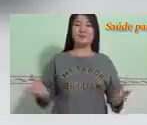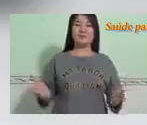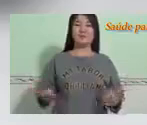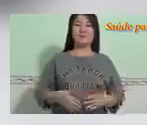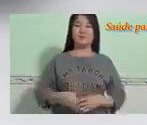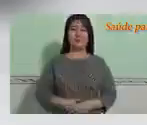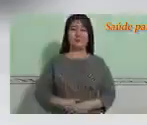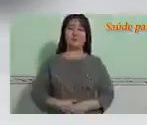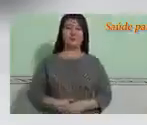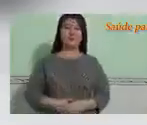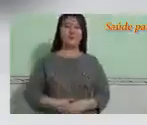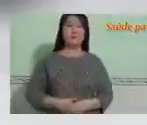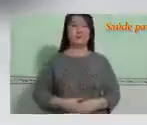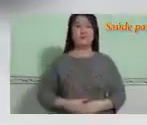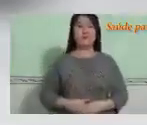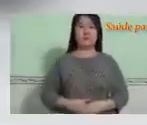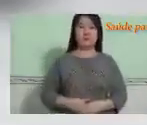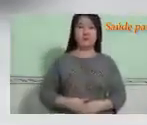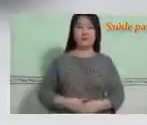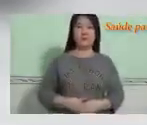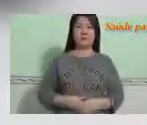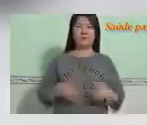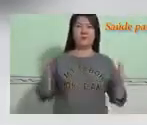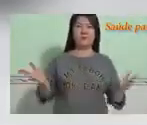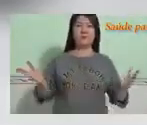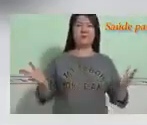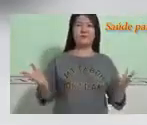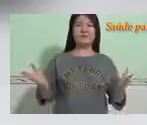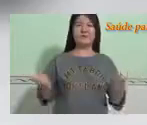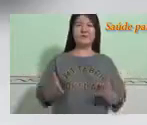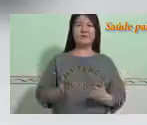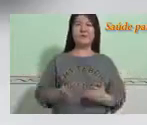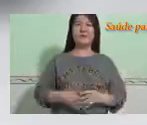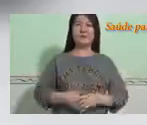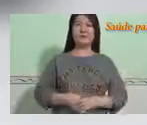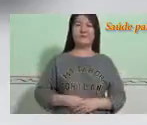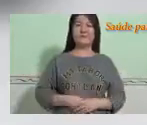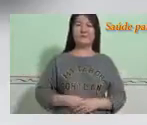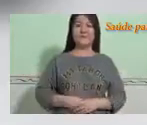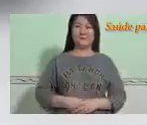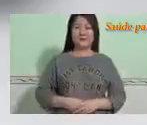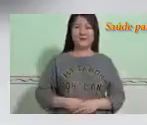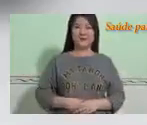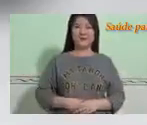detectar no exame, evitando, vírgula, sim, vírgula, resultados falso negativos.